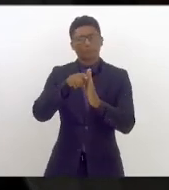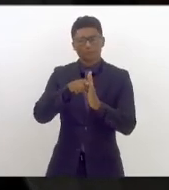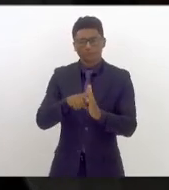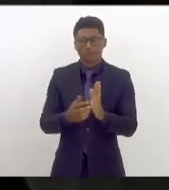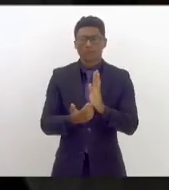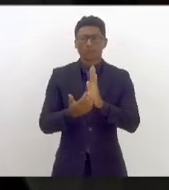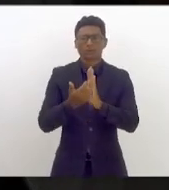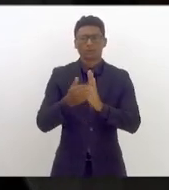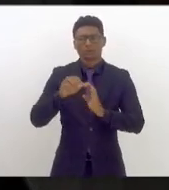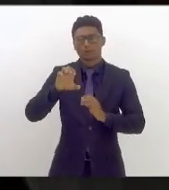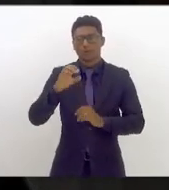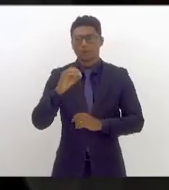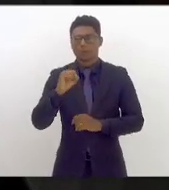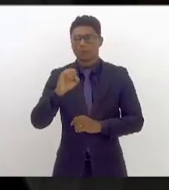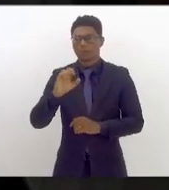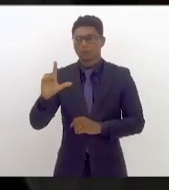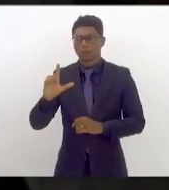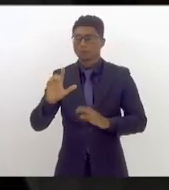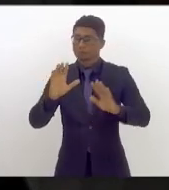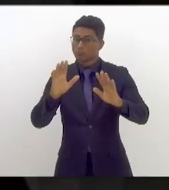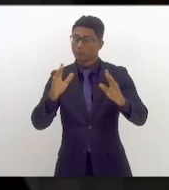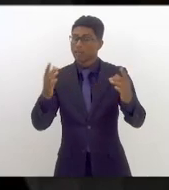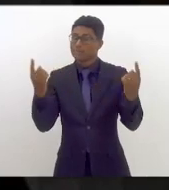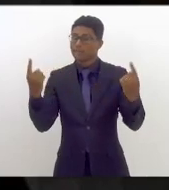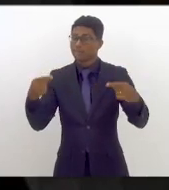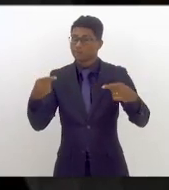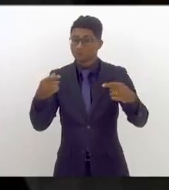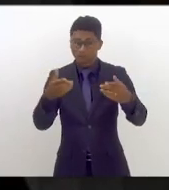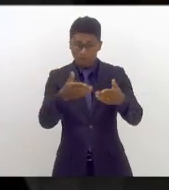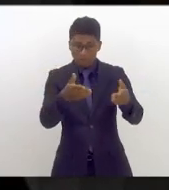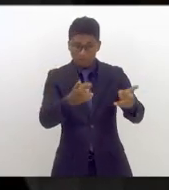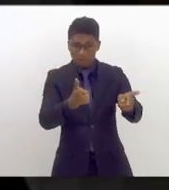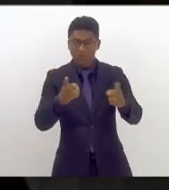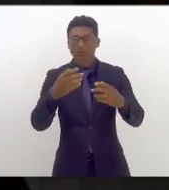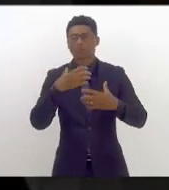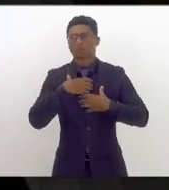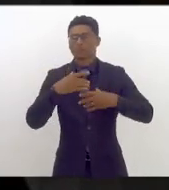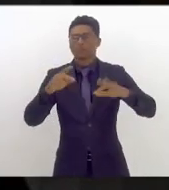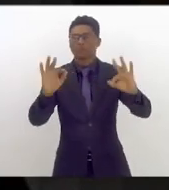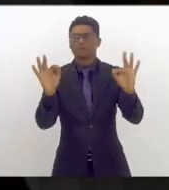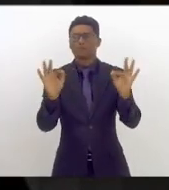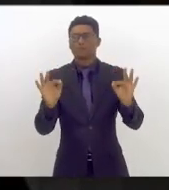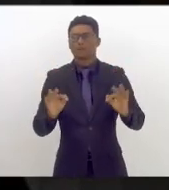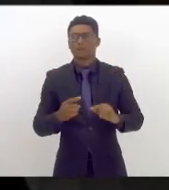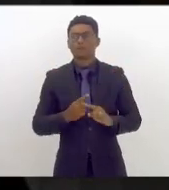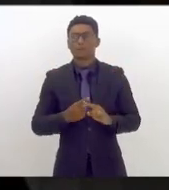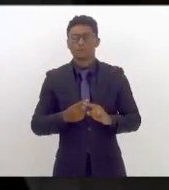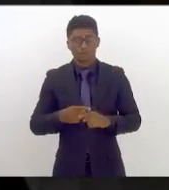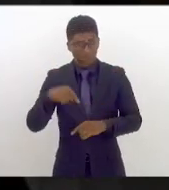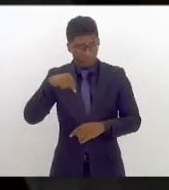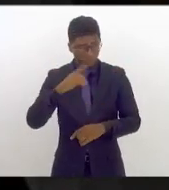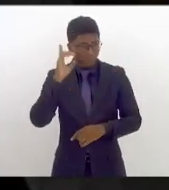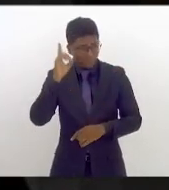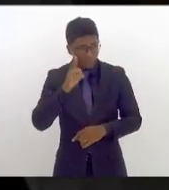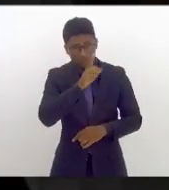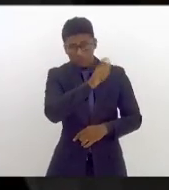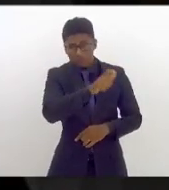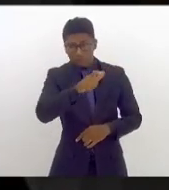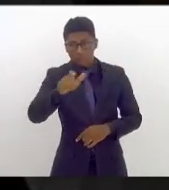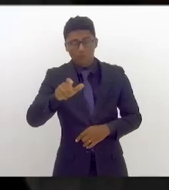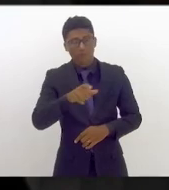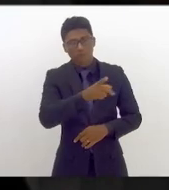Então, Flávio, fica um desafio, eu fico muito feliz de saber, não me surpreende, que há mandatos nesta casa que vão